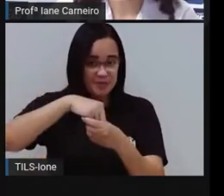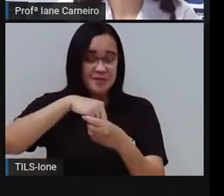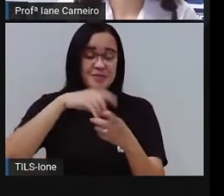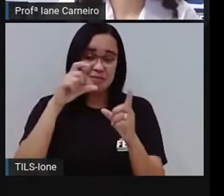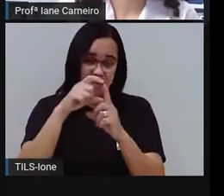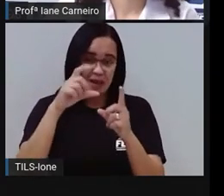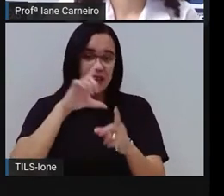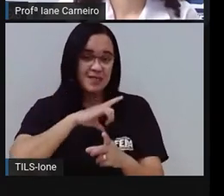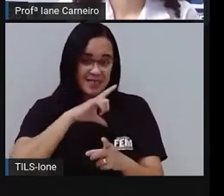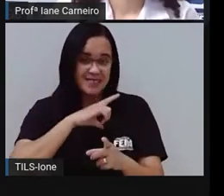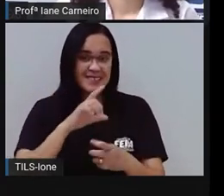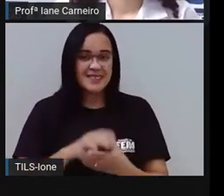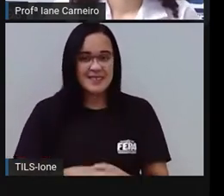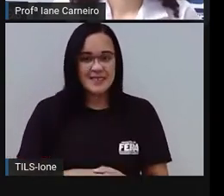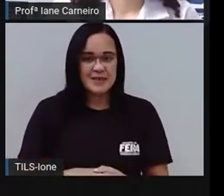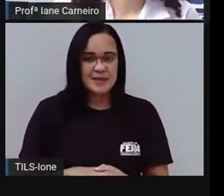certo?